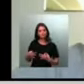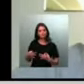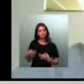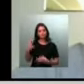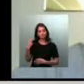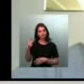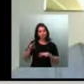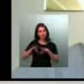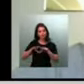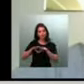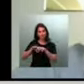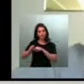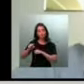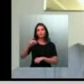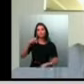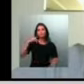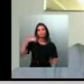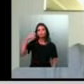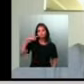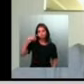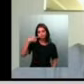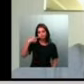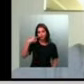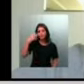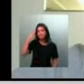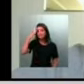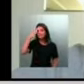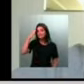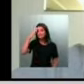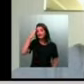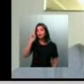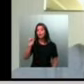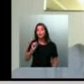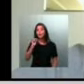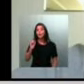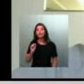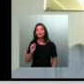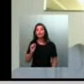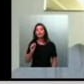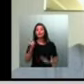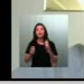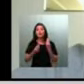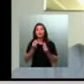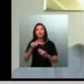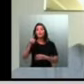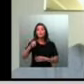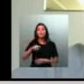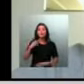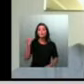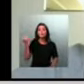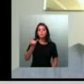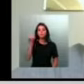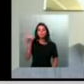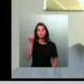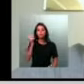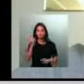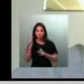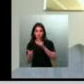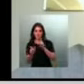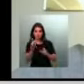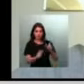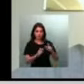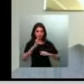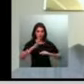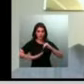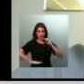de advogado, sabe muito bem aquilatar e dimensionar a importância dos profissionais, dos